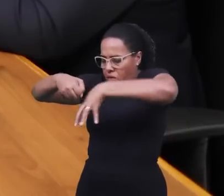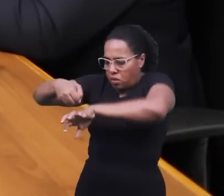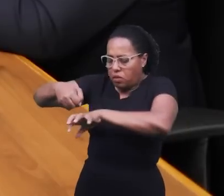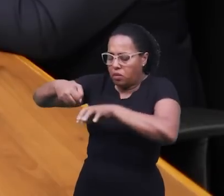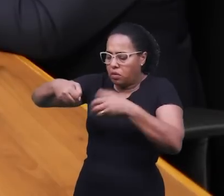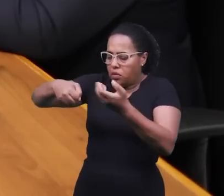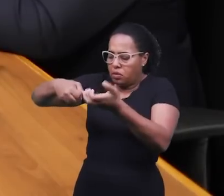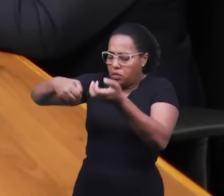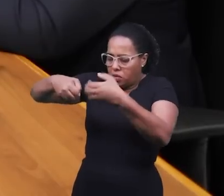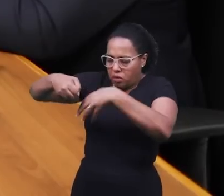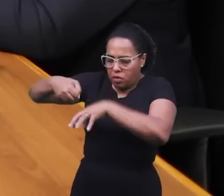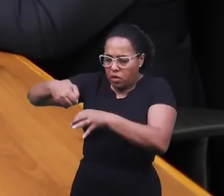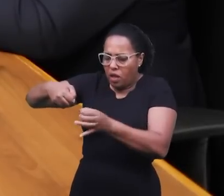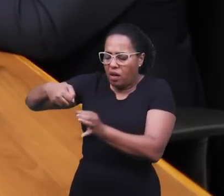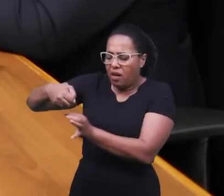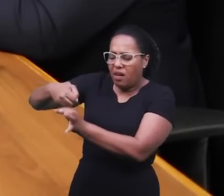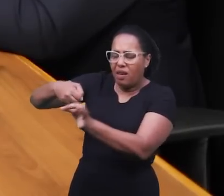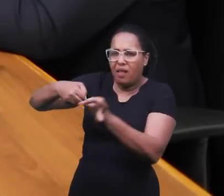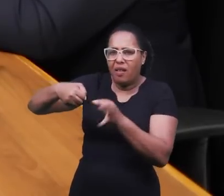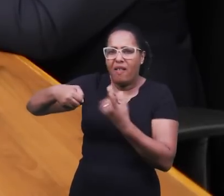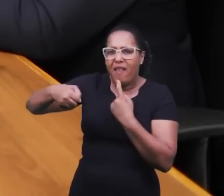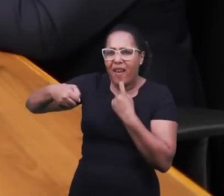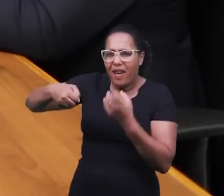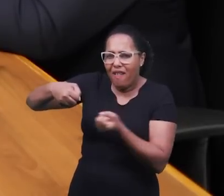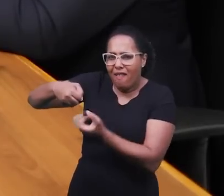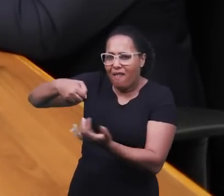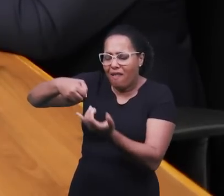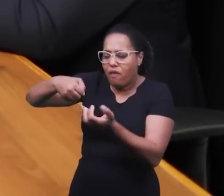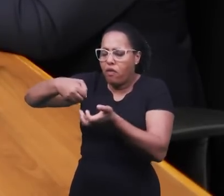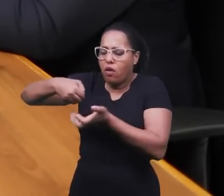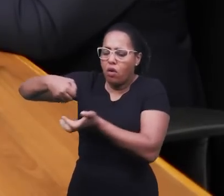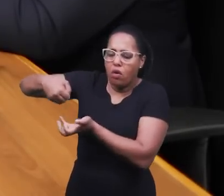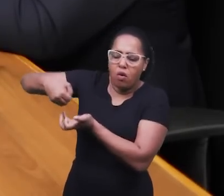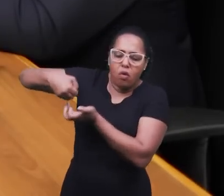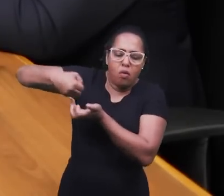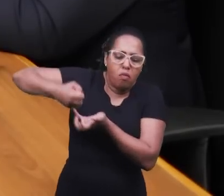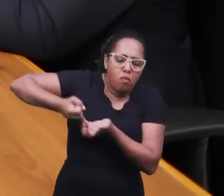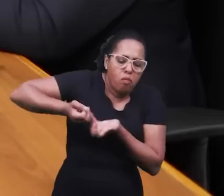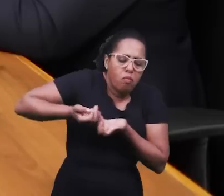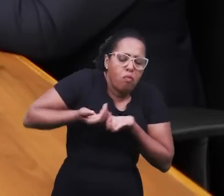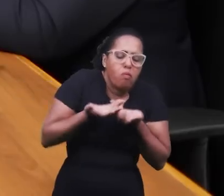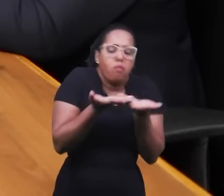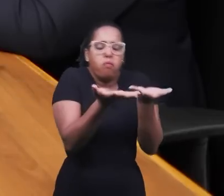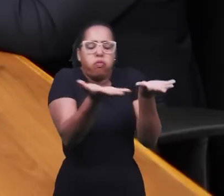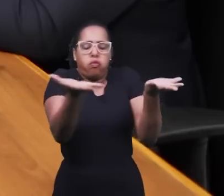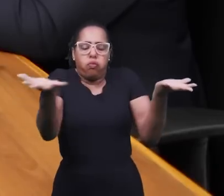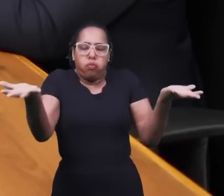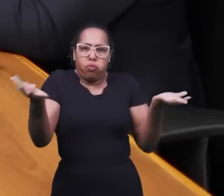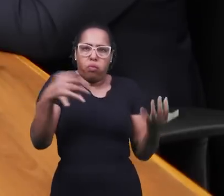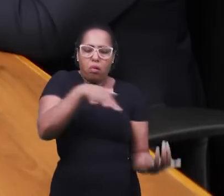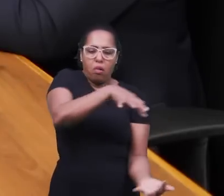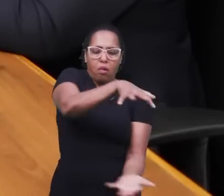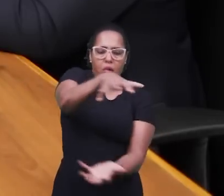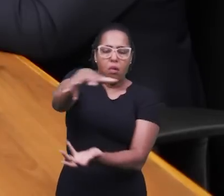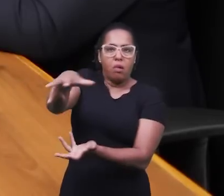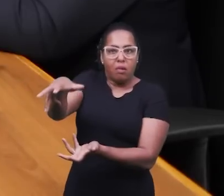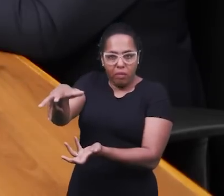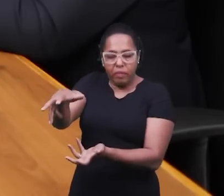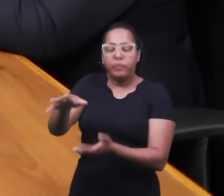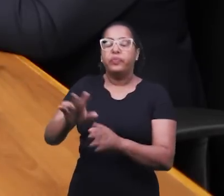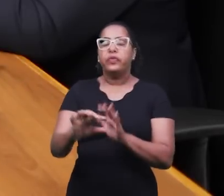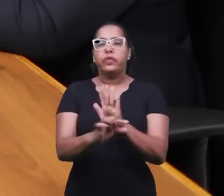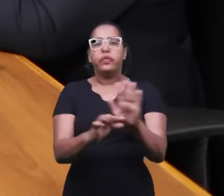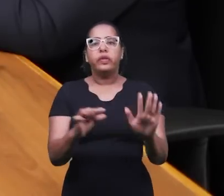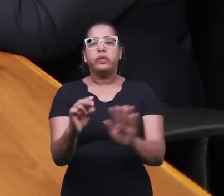do altar e lança as brasas de fogo sobre a terra. E o versículo 5 termina dizendo que,